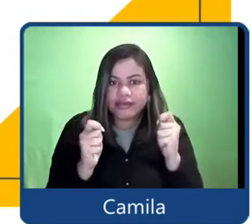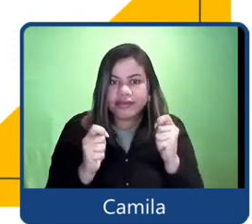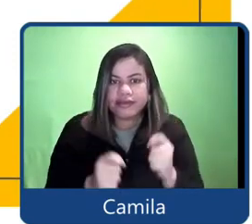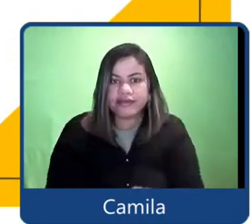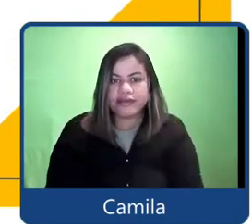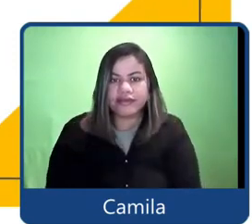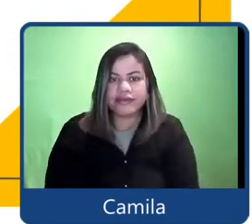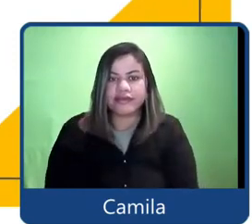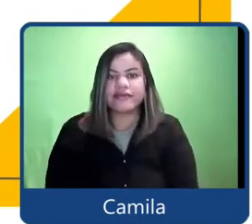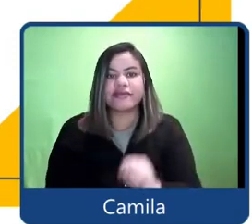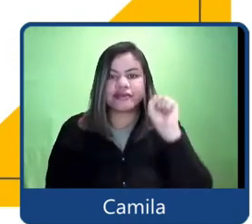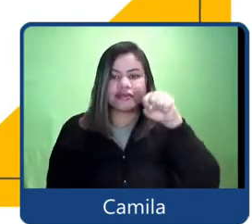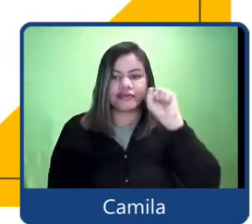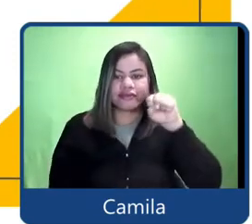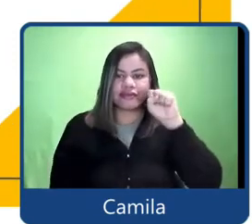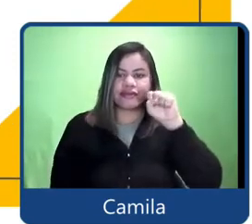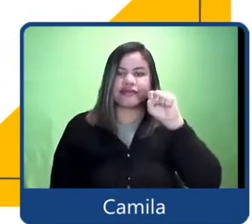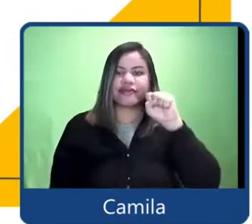Perfeitamente.